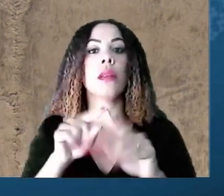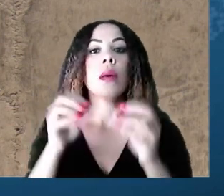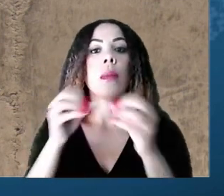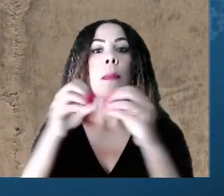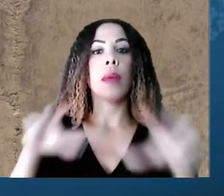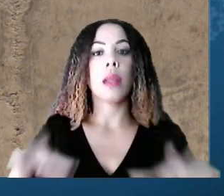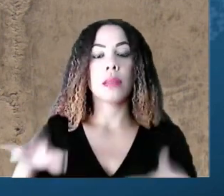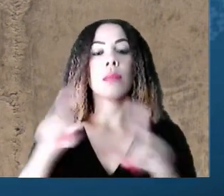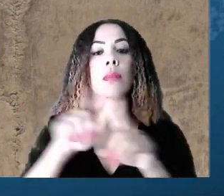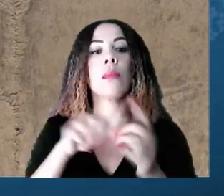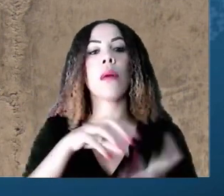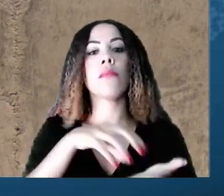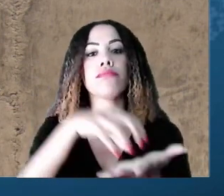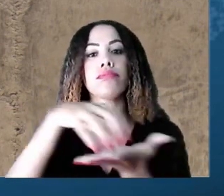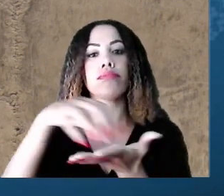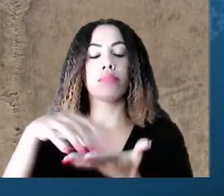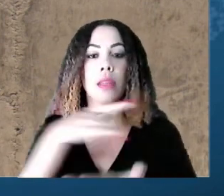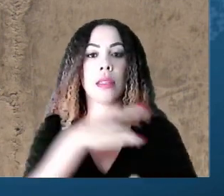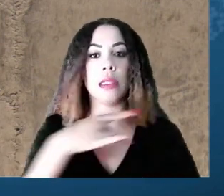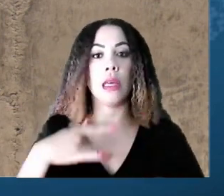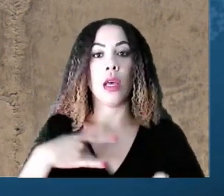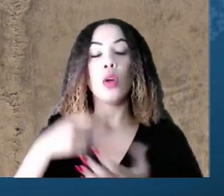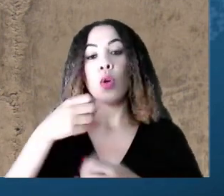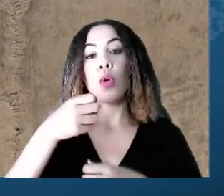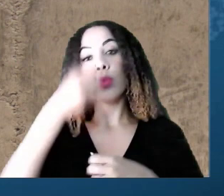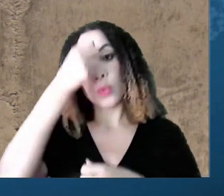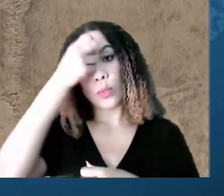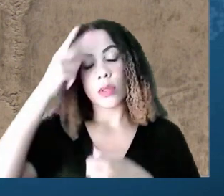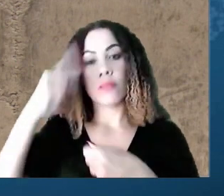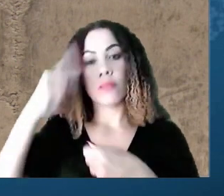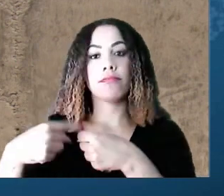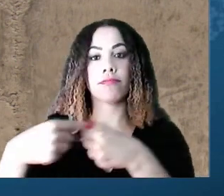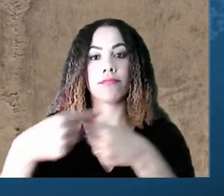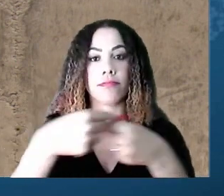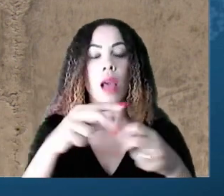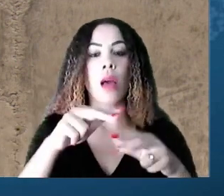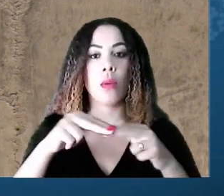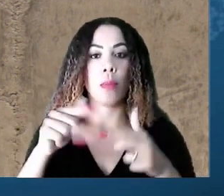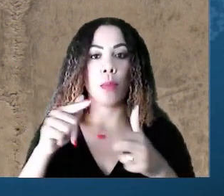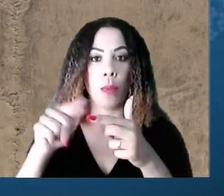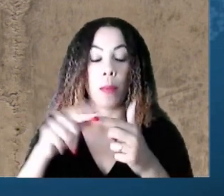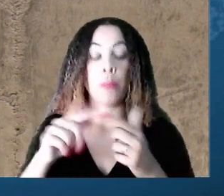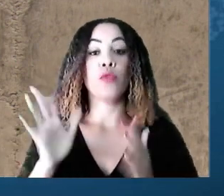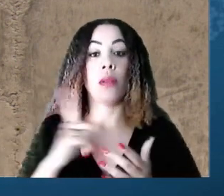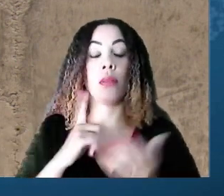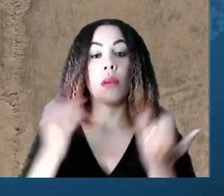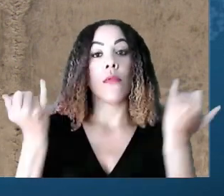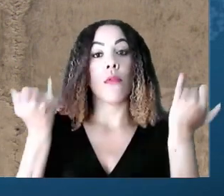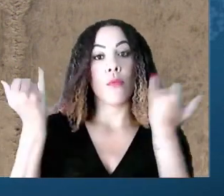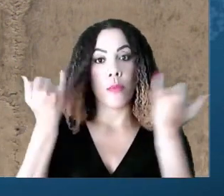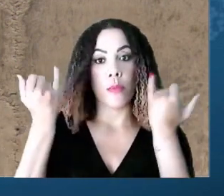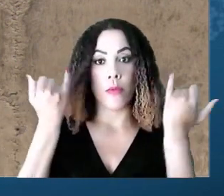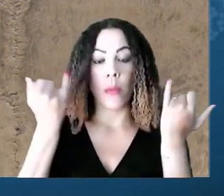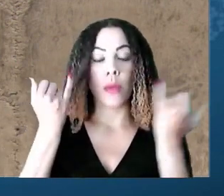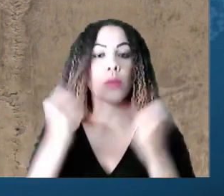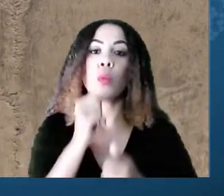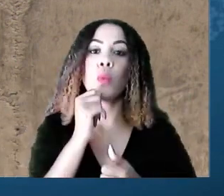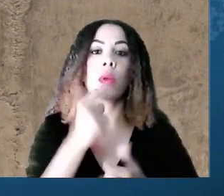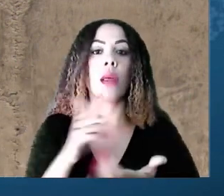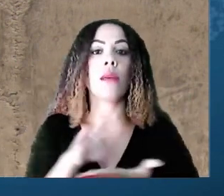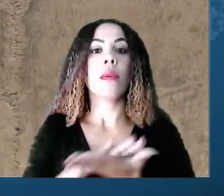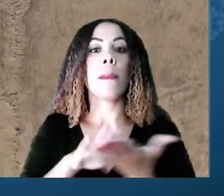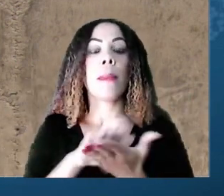unidades de saúde nos municípios afetados. Nós já temos informações de que não houve perdas em grande